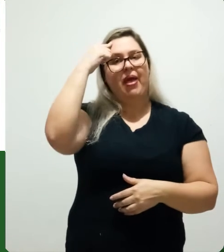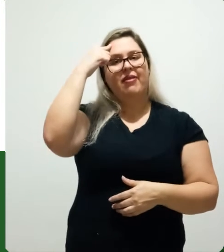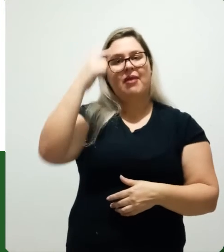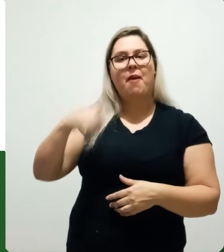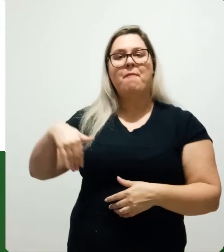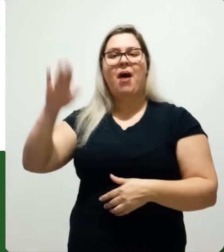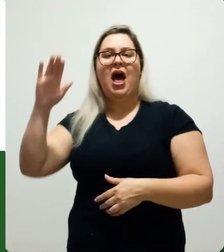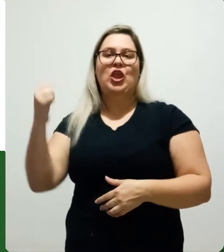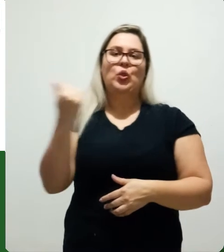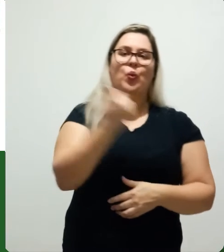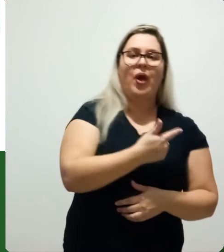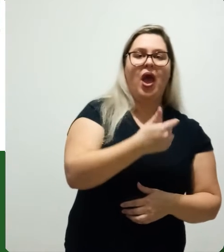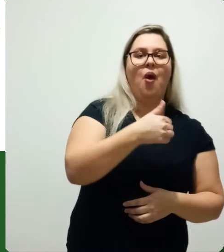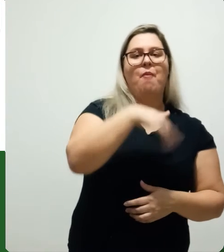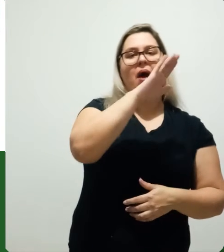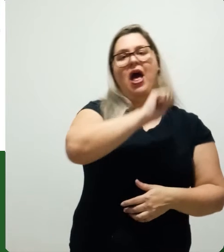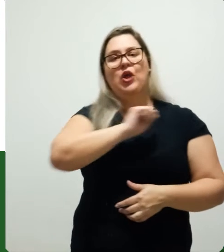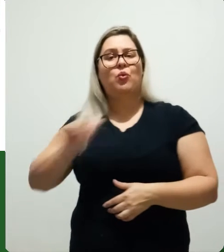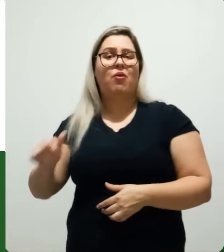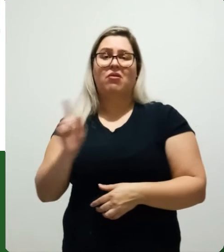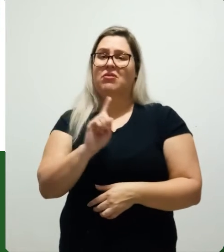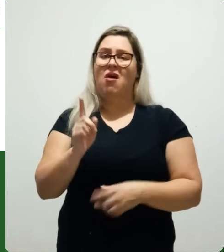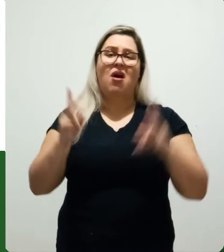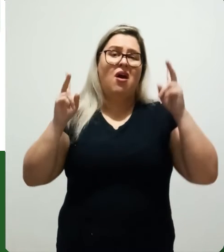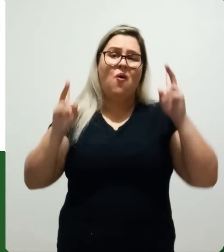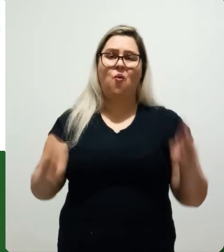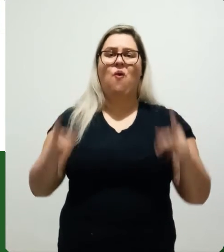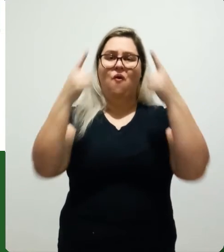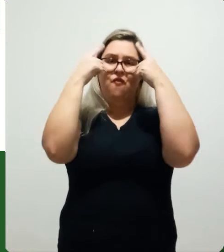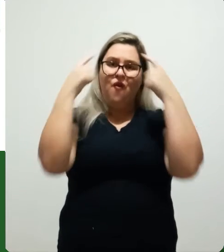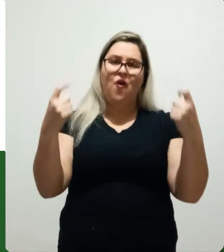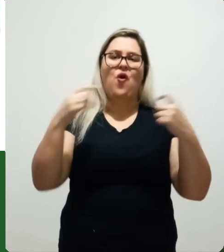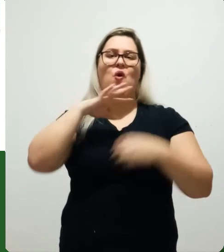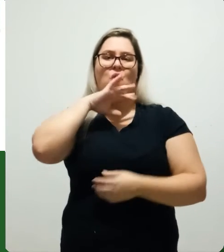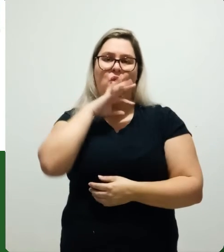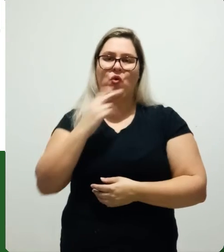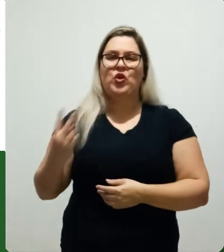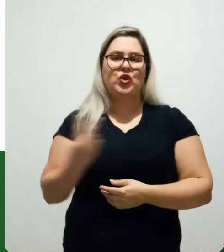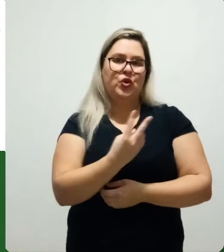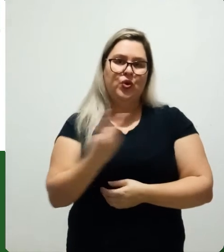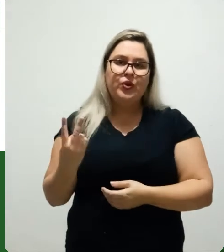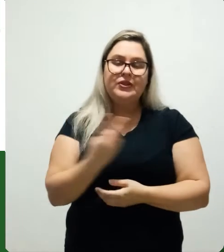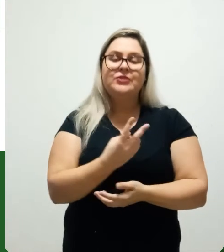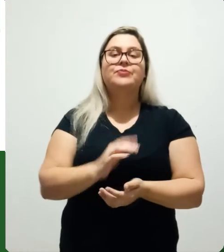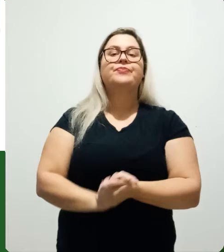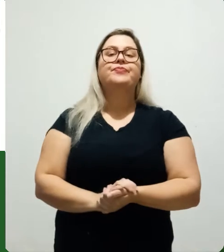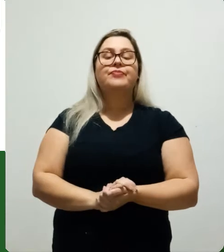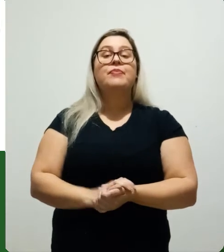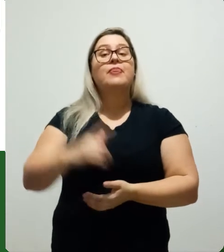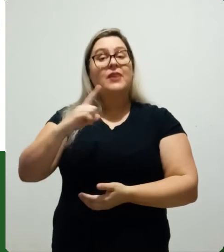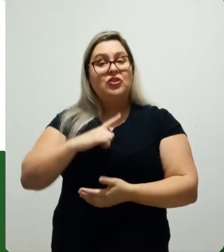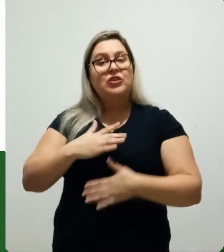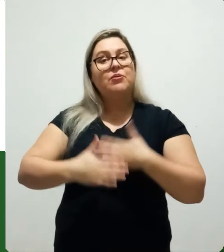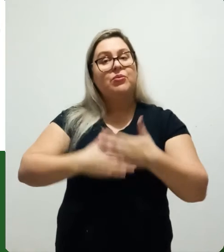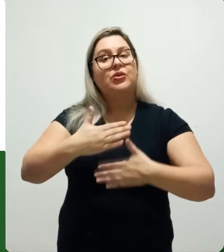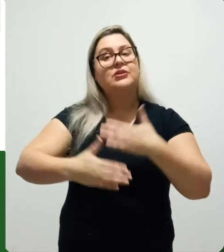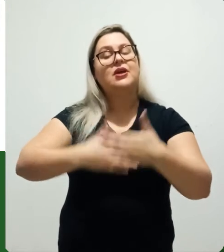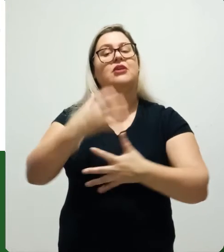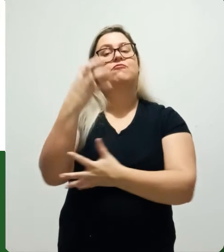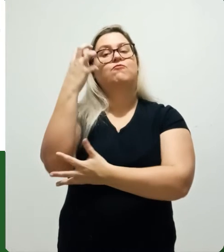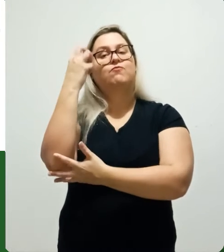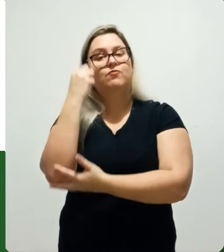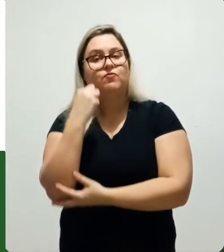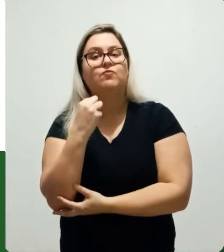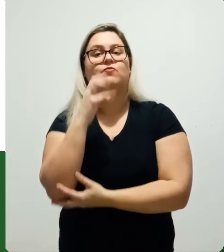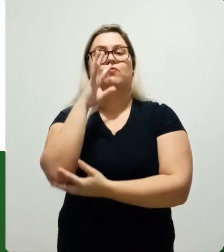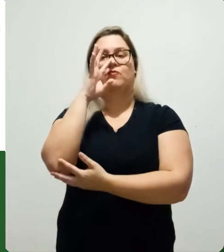foi mais do que lá, ou lá mais do que aqui. Em ambos os casos, a escravidão ela é violenta. Bom, existiu